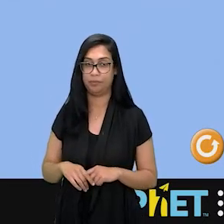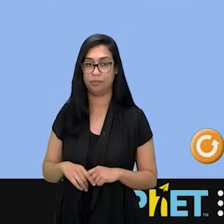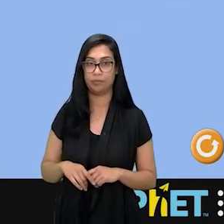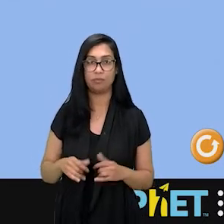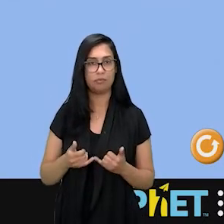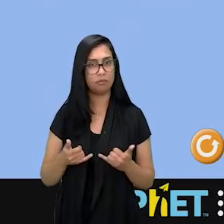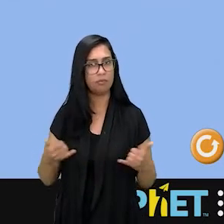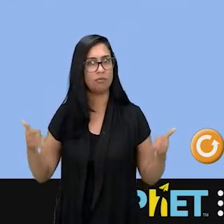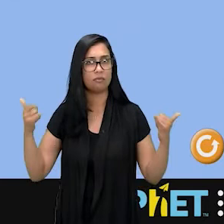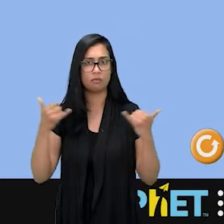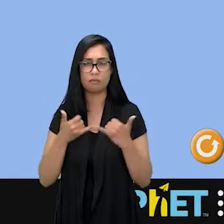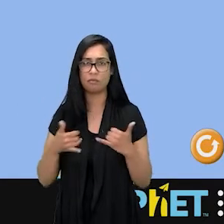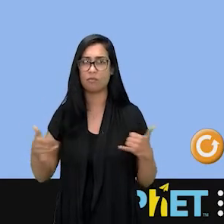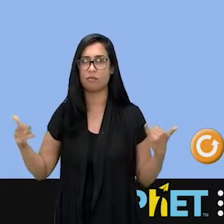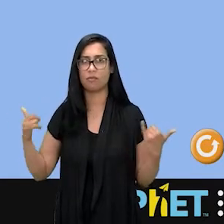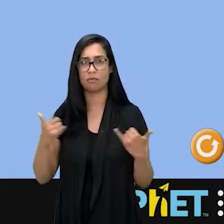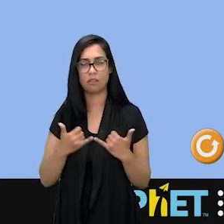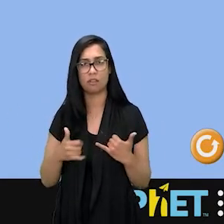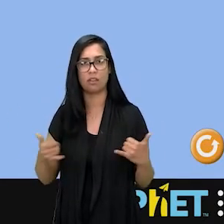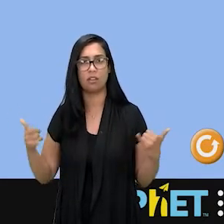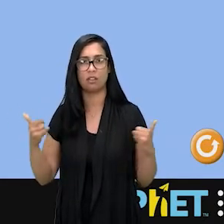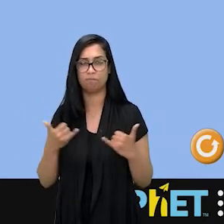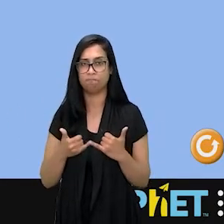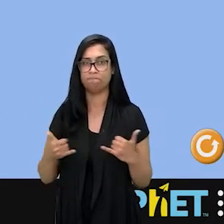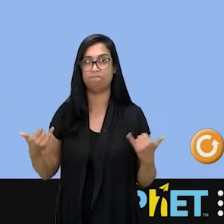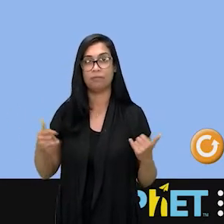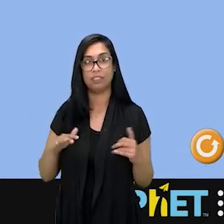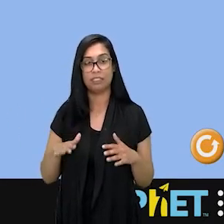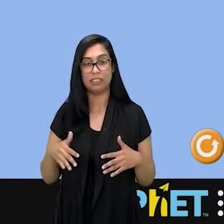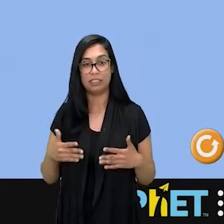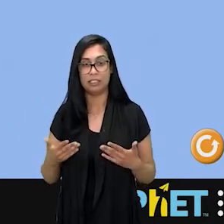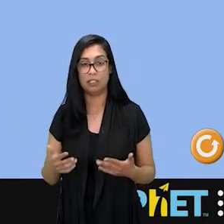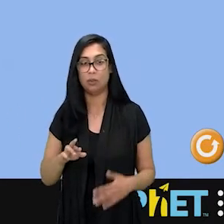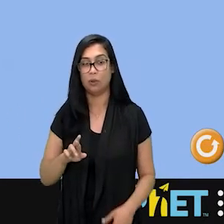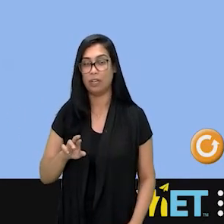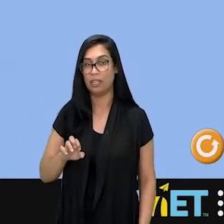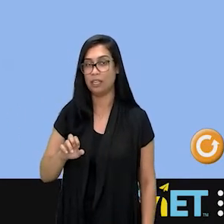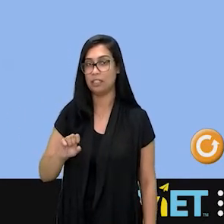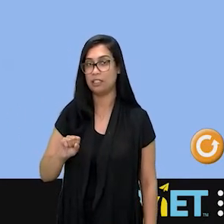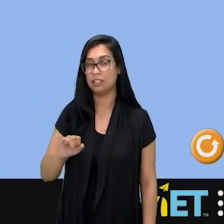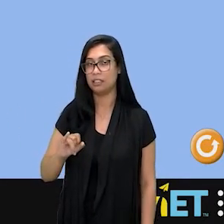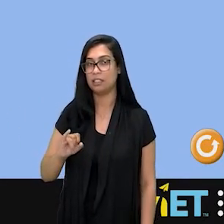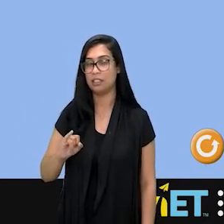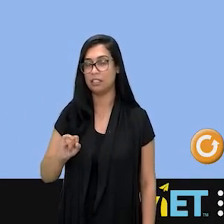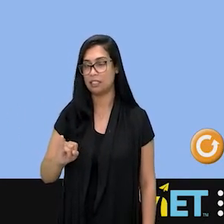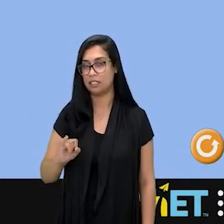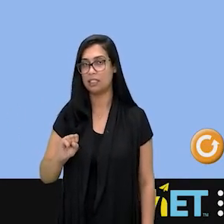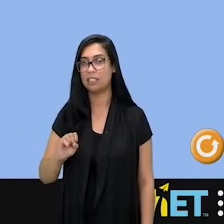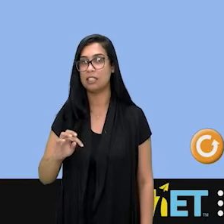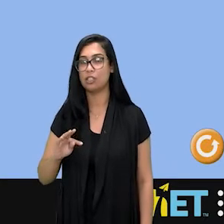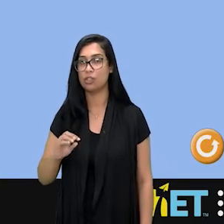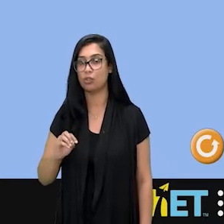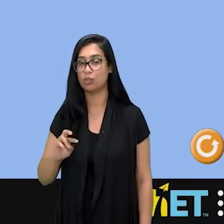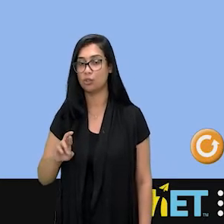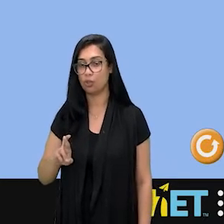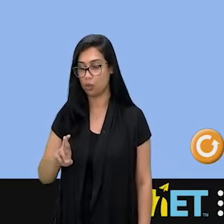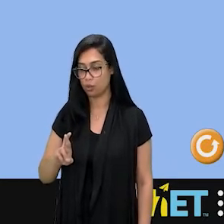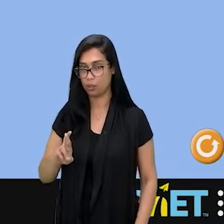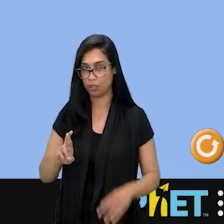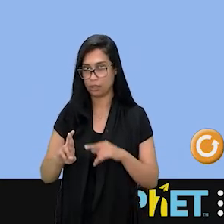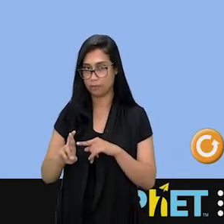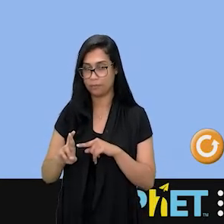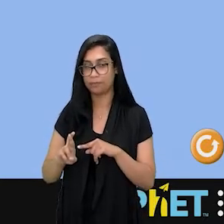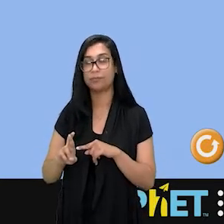né? Então, o resistor serve, neste caso aqui desse circuito, para reduzir um pouco a intensidade da corrente elétrica,